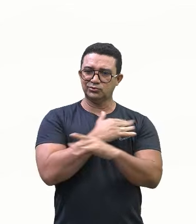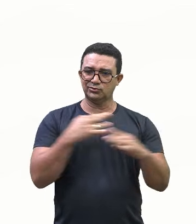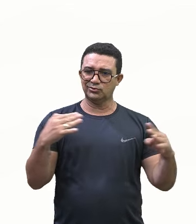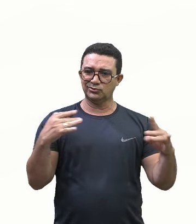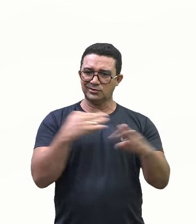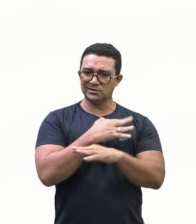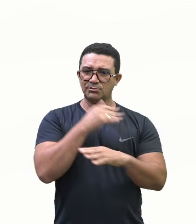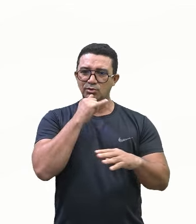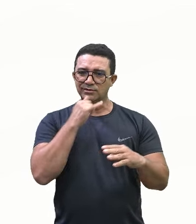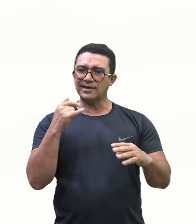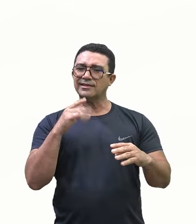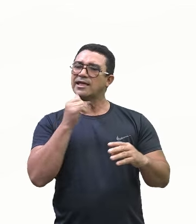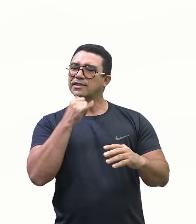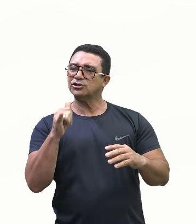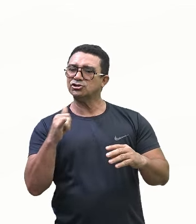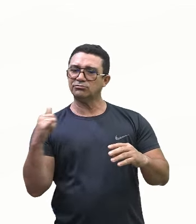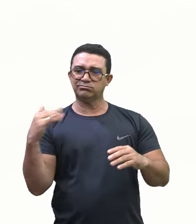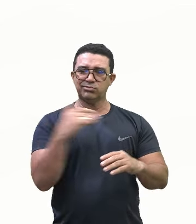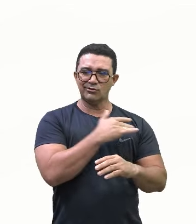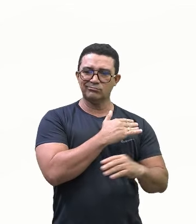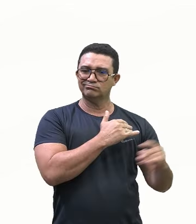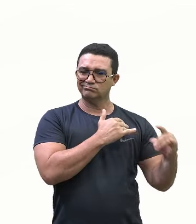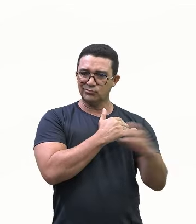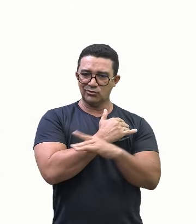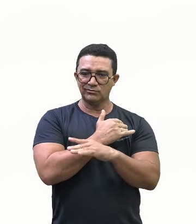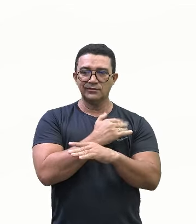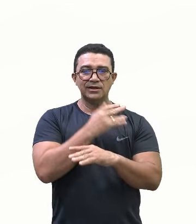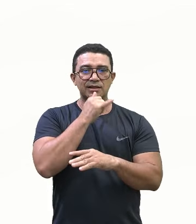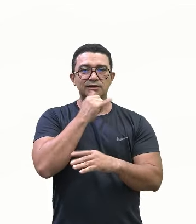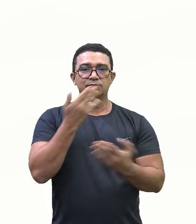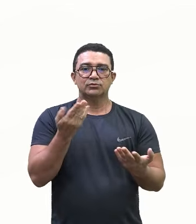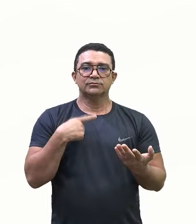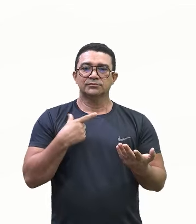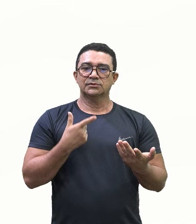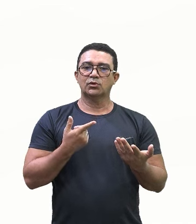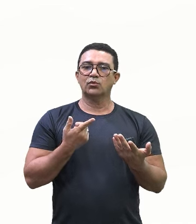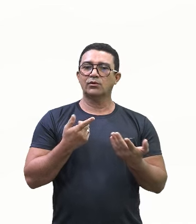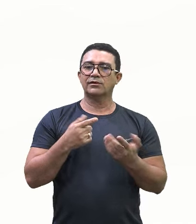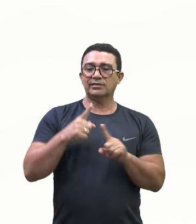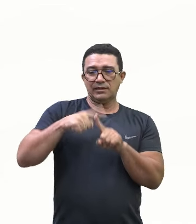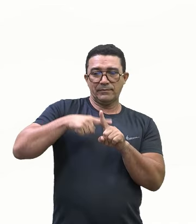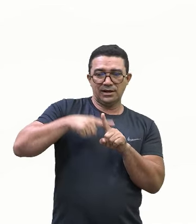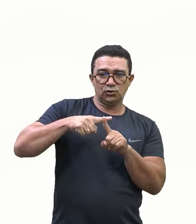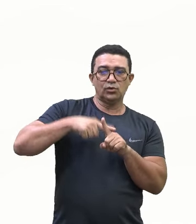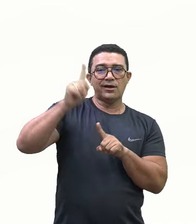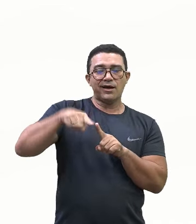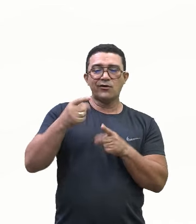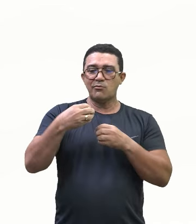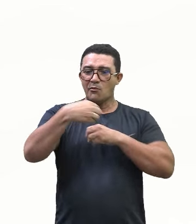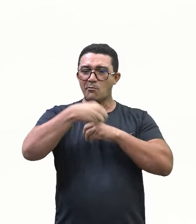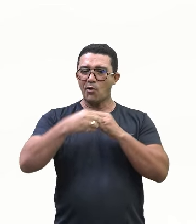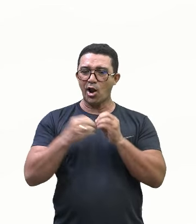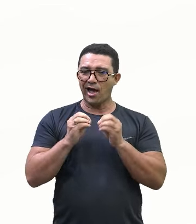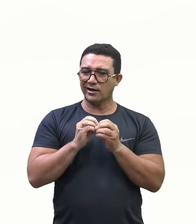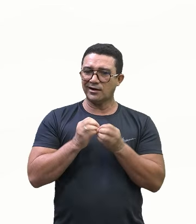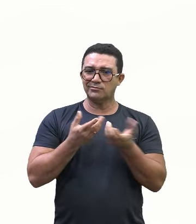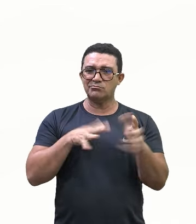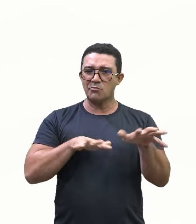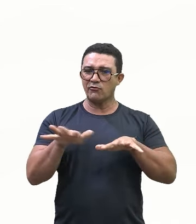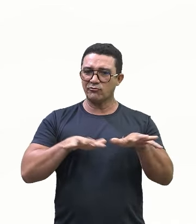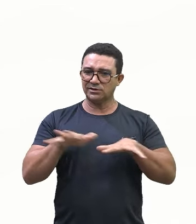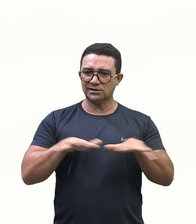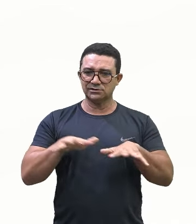tá? Já a temperatura é o grau de agitação das moléculas. Como assim? Note que eu